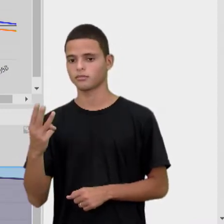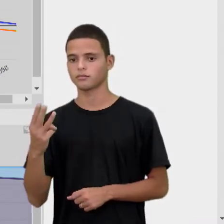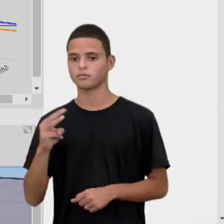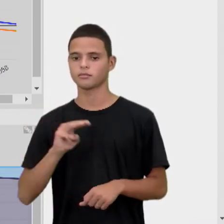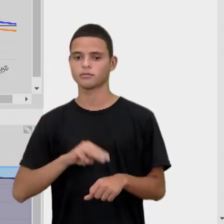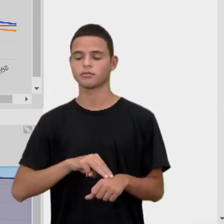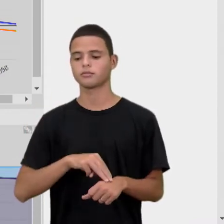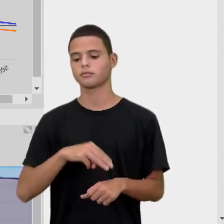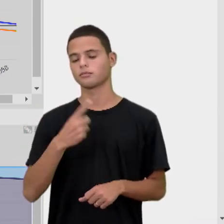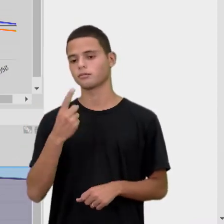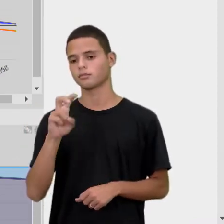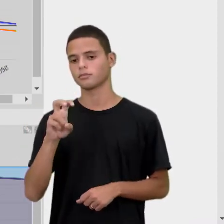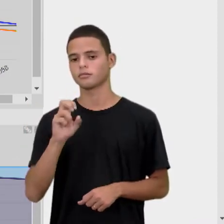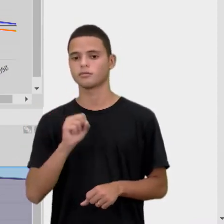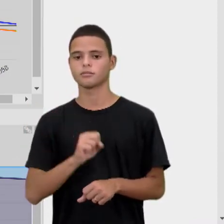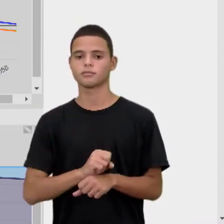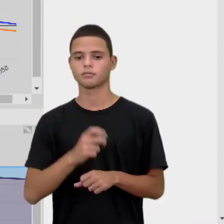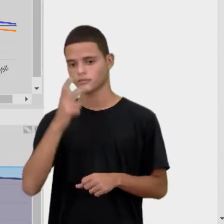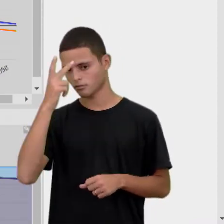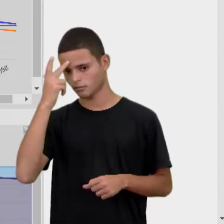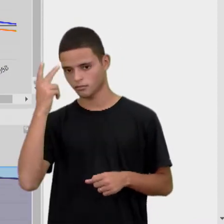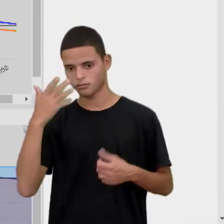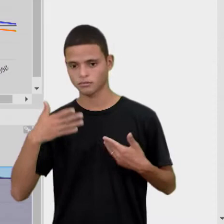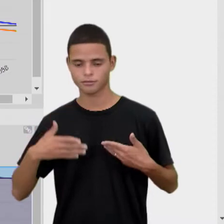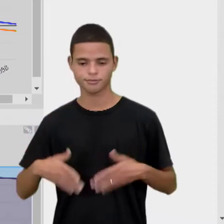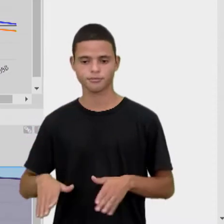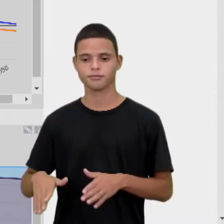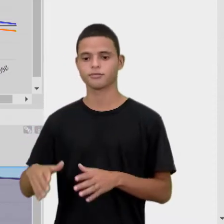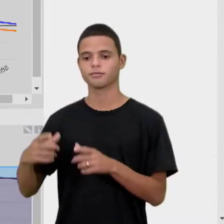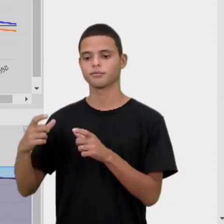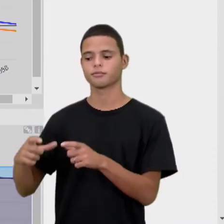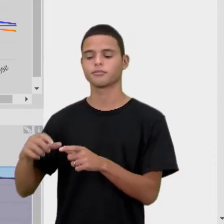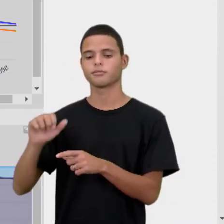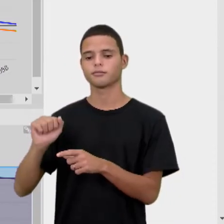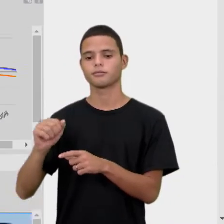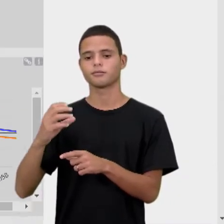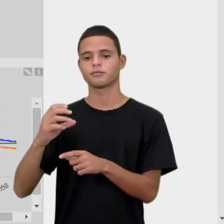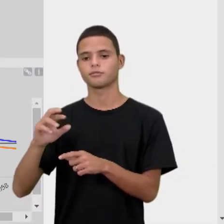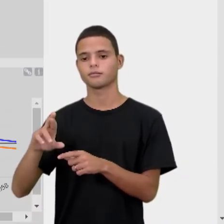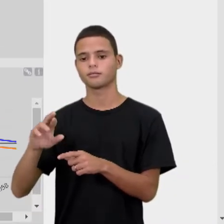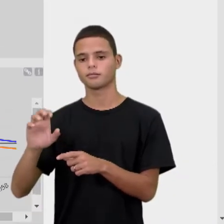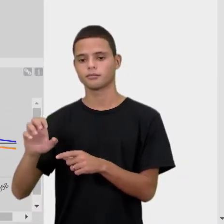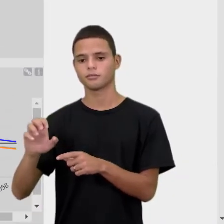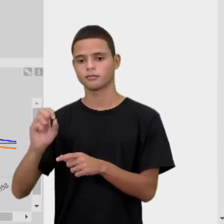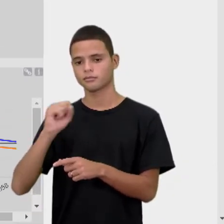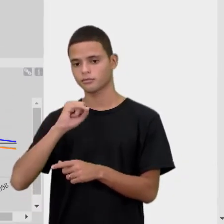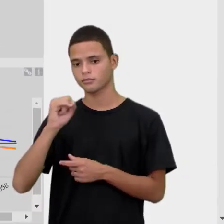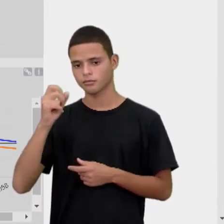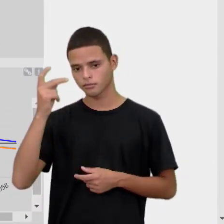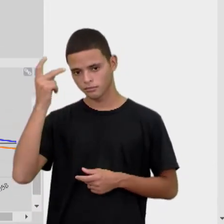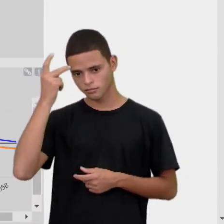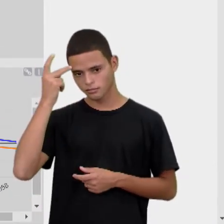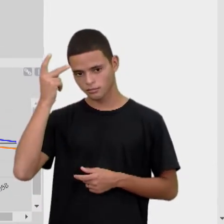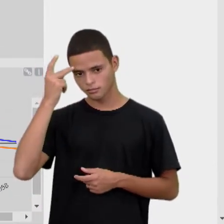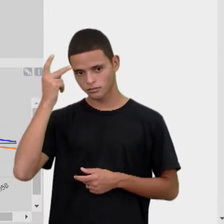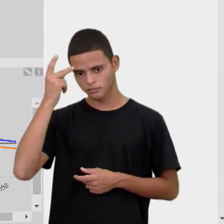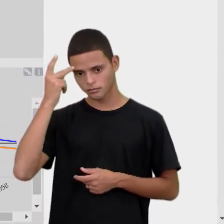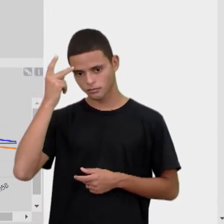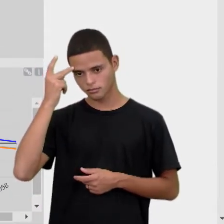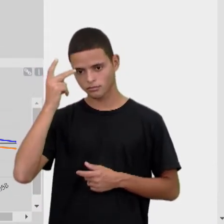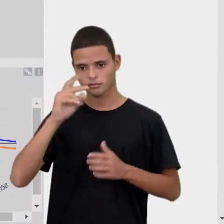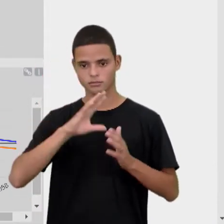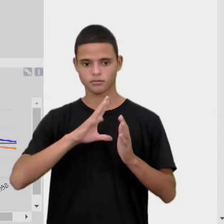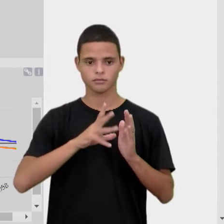15 segundos, nasce uma criança aí no Acre, tá certo? Se eu pegar São Paulo, então eu vou aqui, ó, tá todas